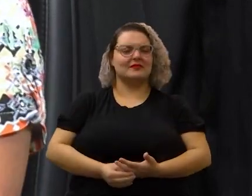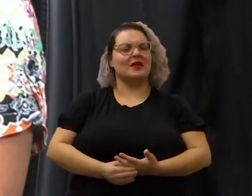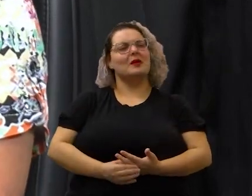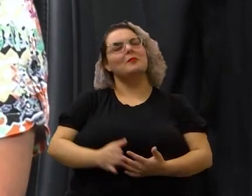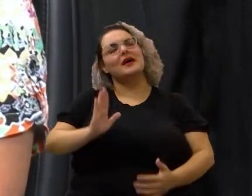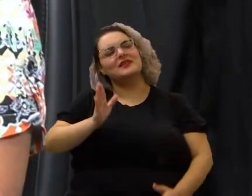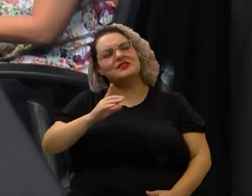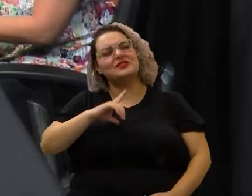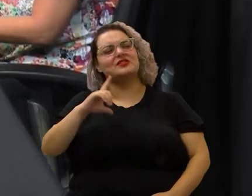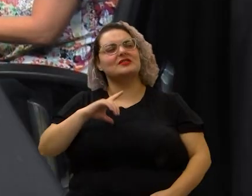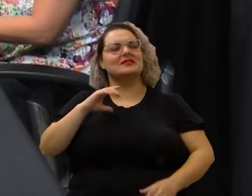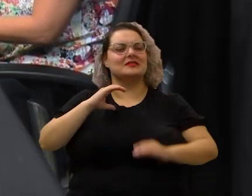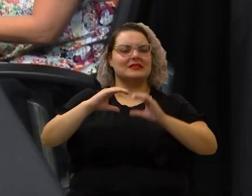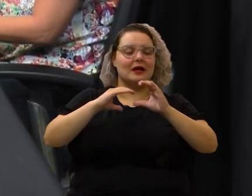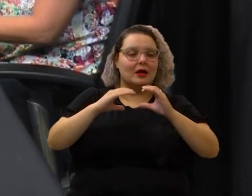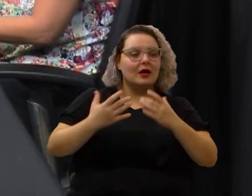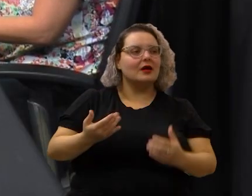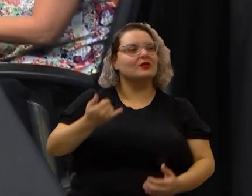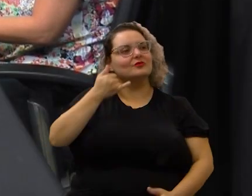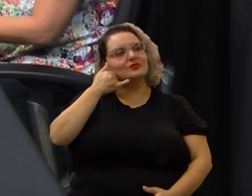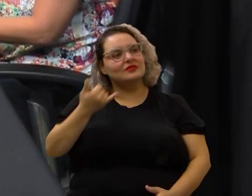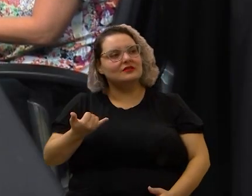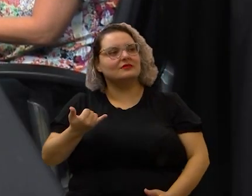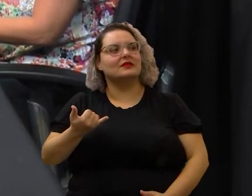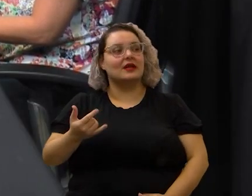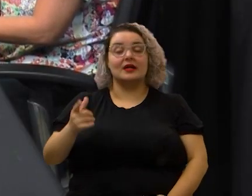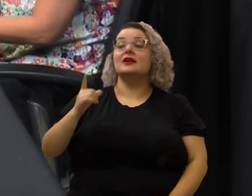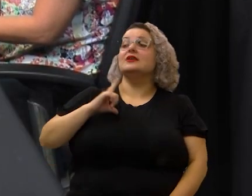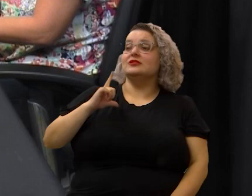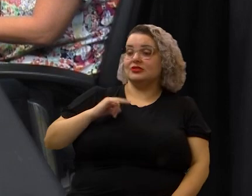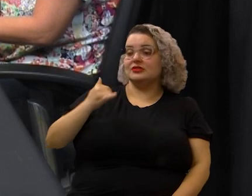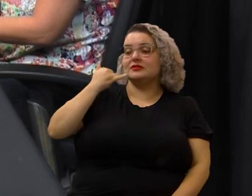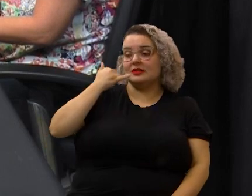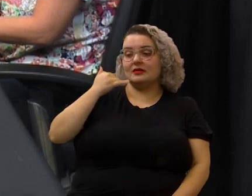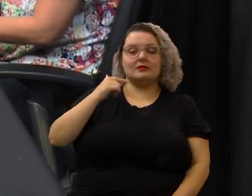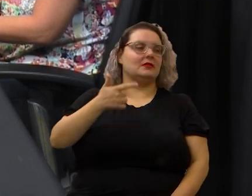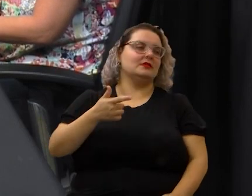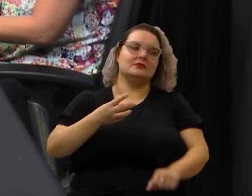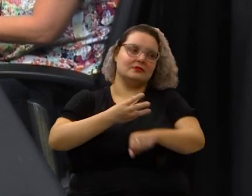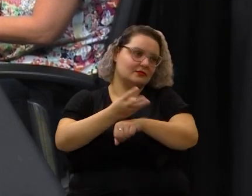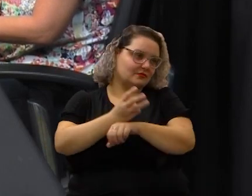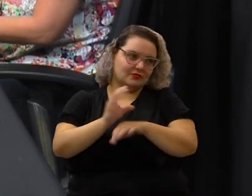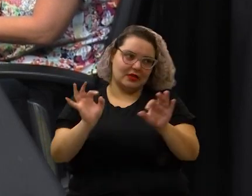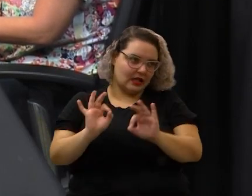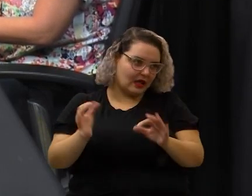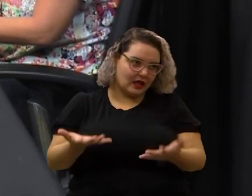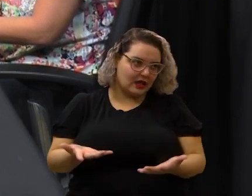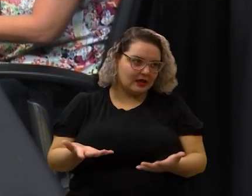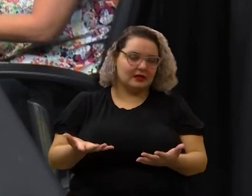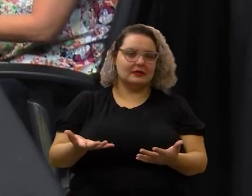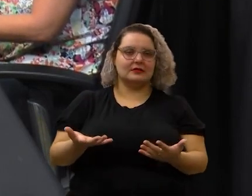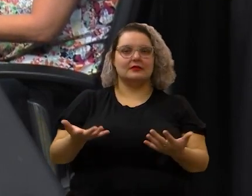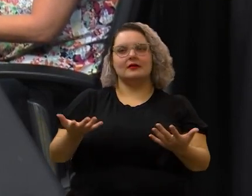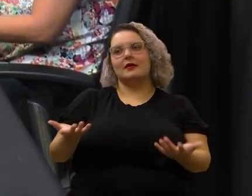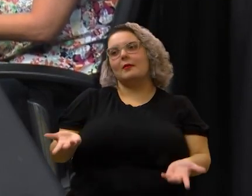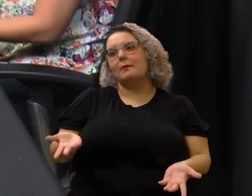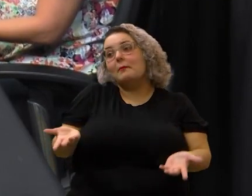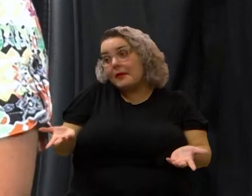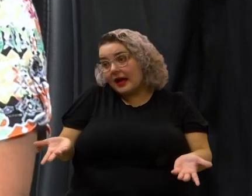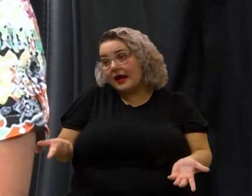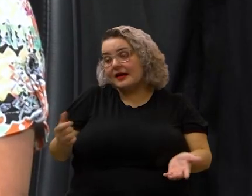e... Mas já tinha essa comunicação com o celular? Eu tinha celular, mas não tinha WhatsApp, nada disso. Sim. Né?